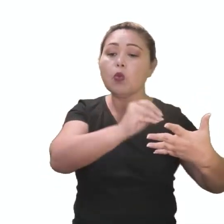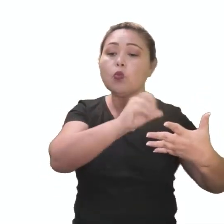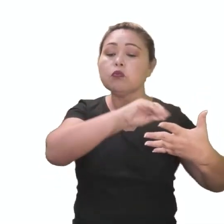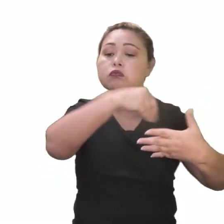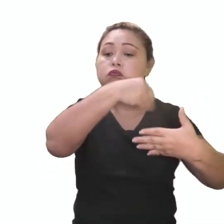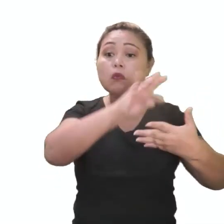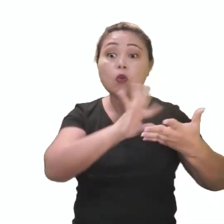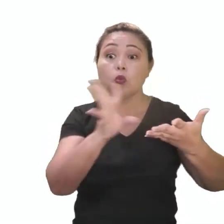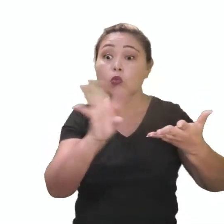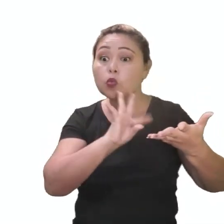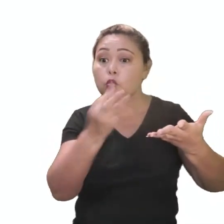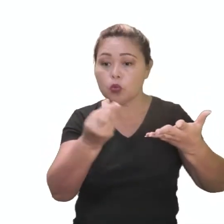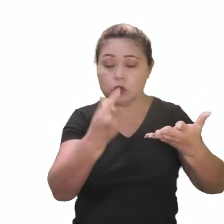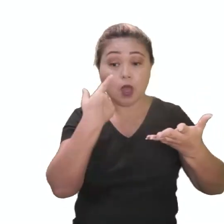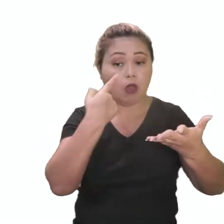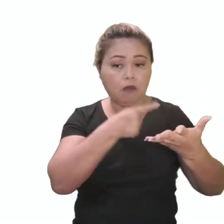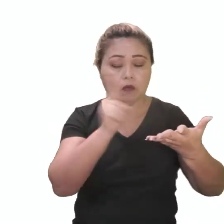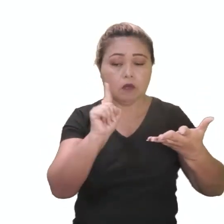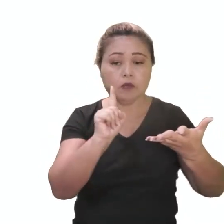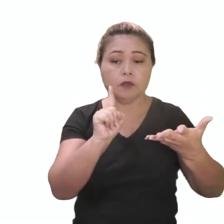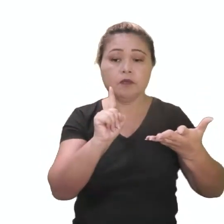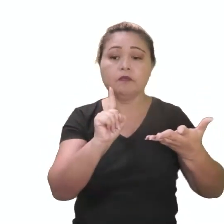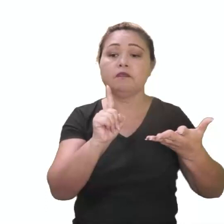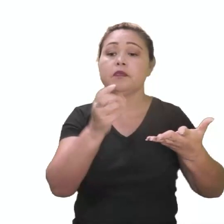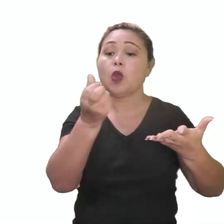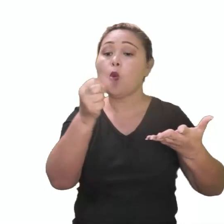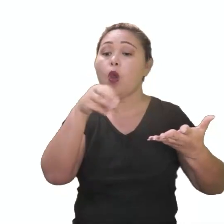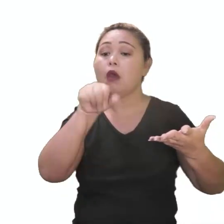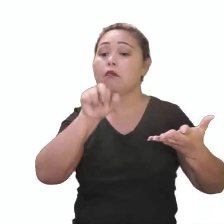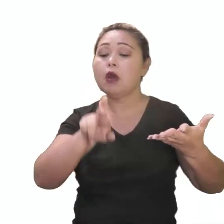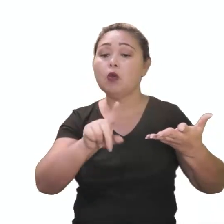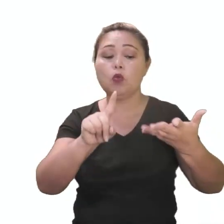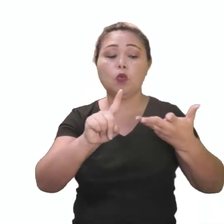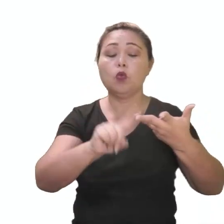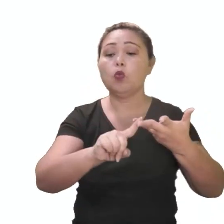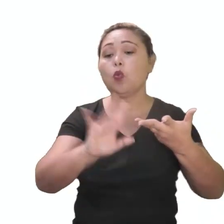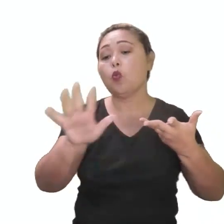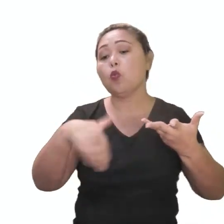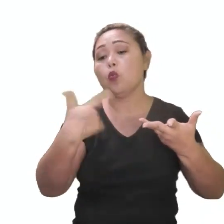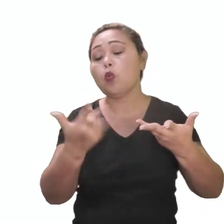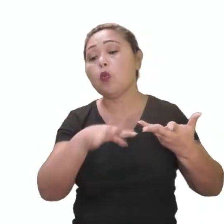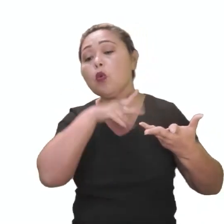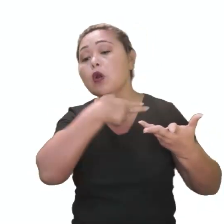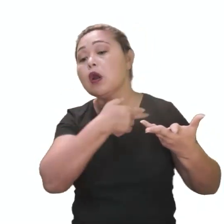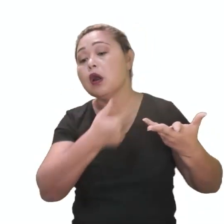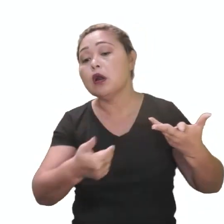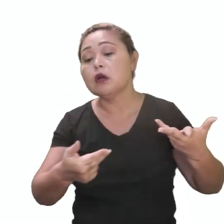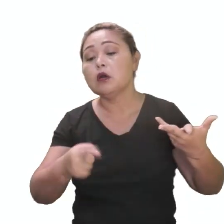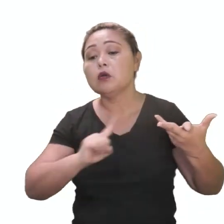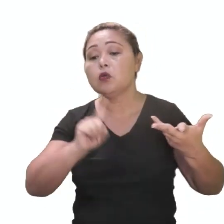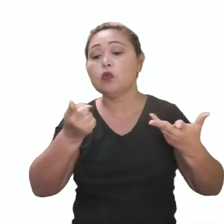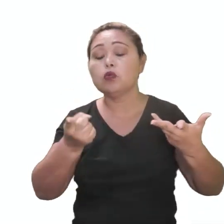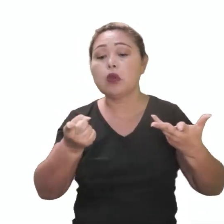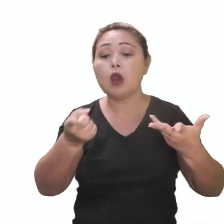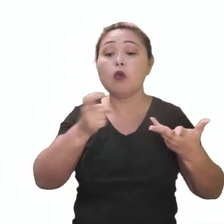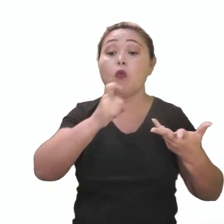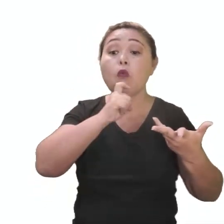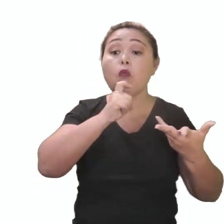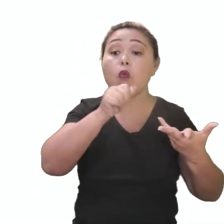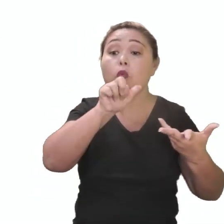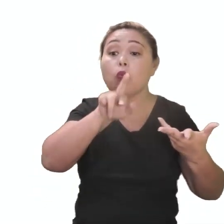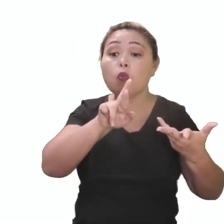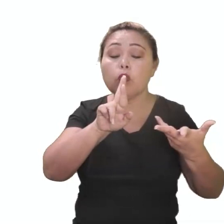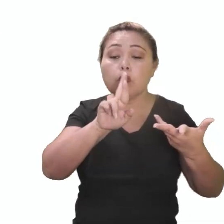organismo inteiro, como a gente viu ali na questão do âmbar, quando esse animal ele sofre um